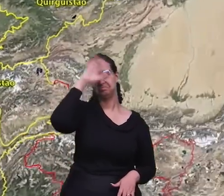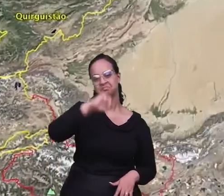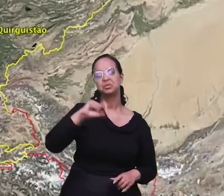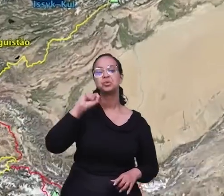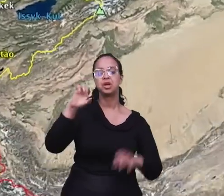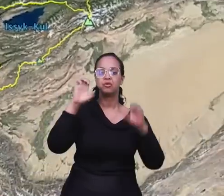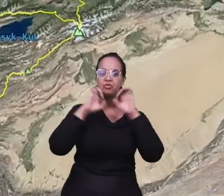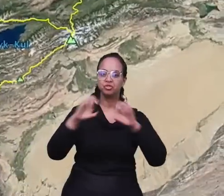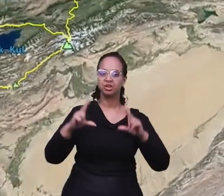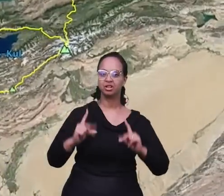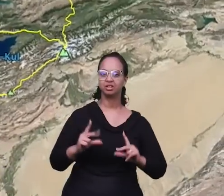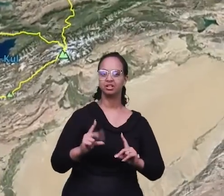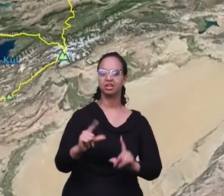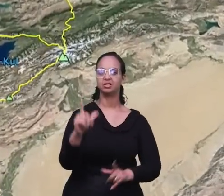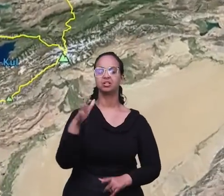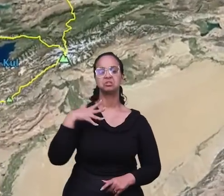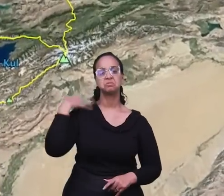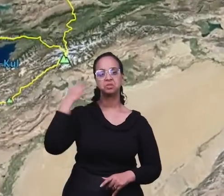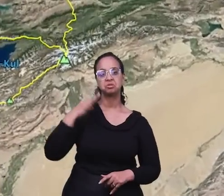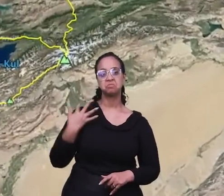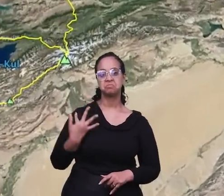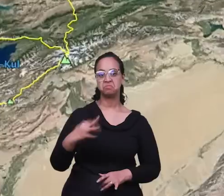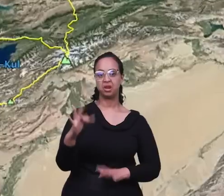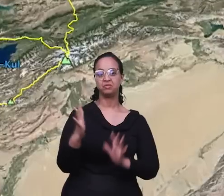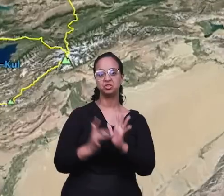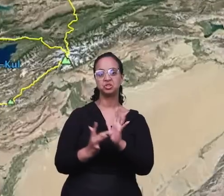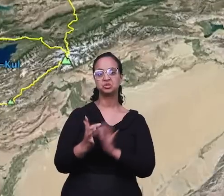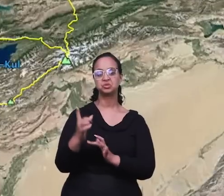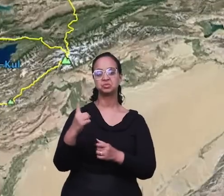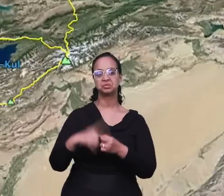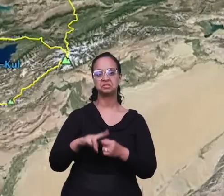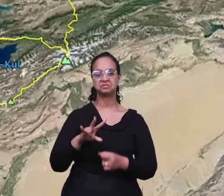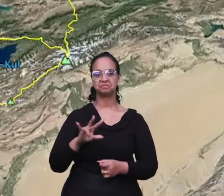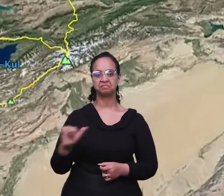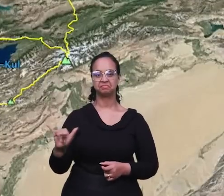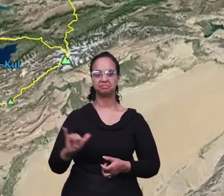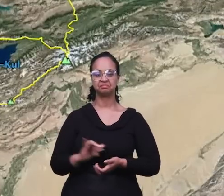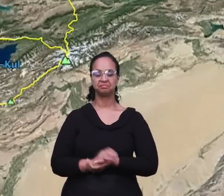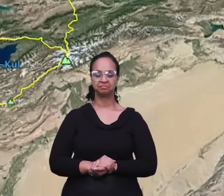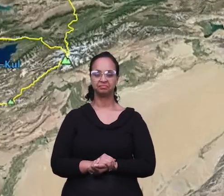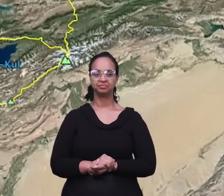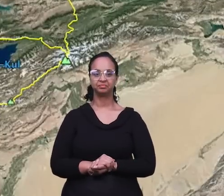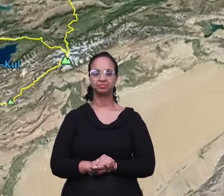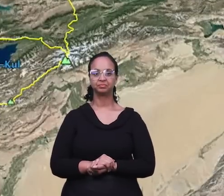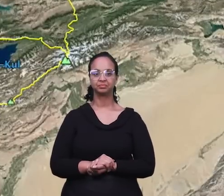pelo Evangelho eterno e pela mensagem da breve volta do Senhor Jesus.